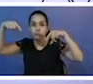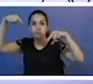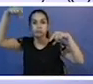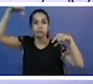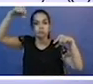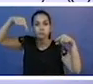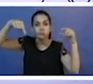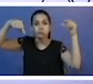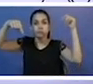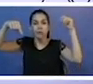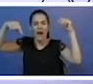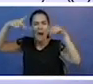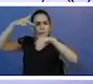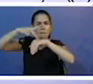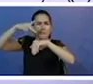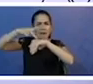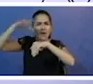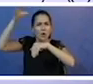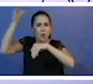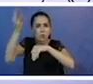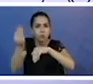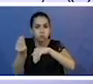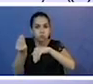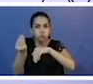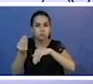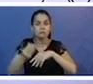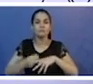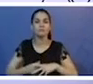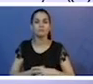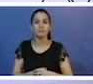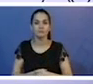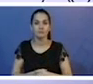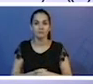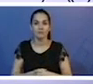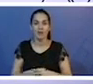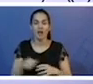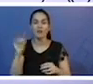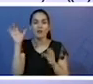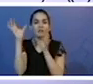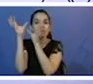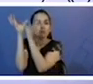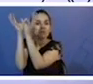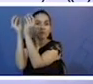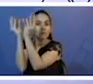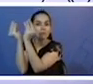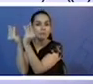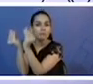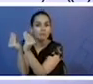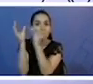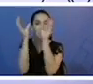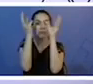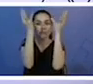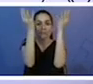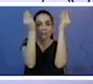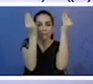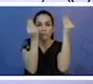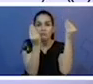água, nessa rocha, tem o carbonato de cálcio, ele vai, né, formando, né, essa